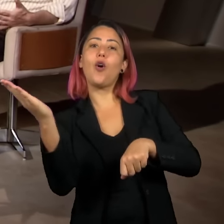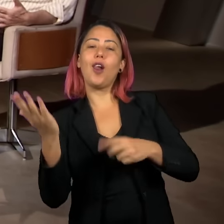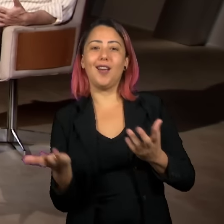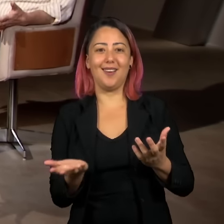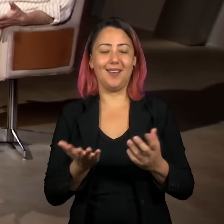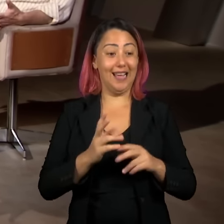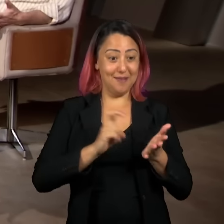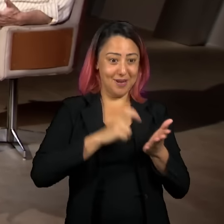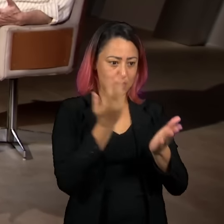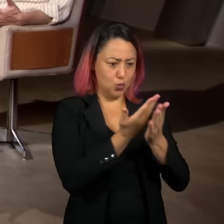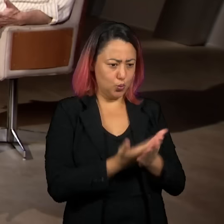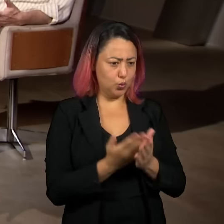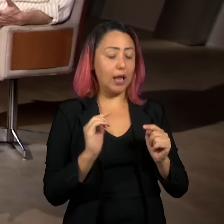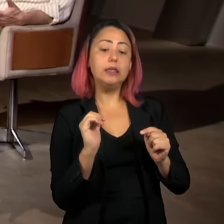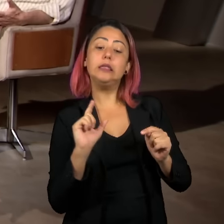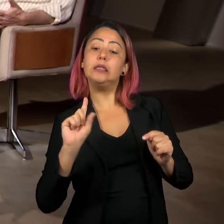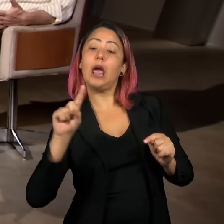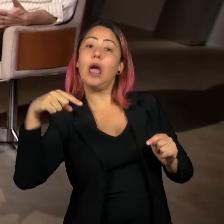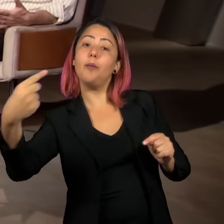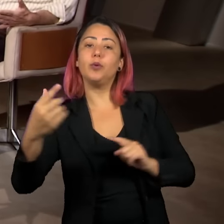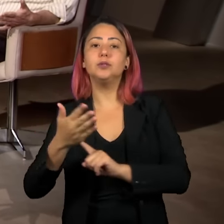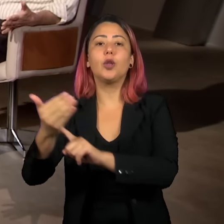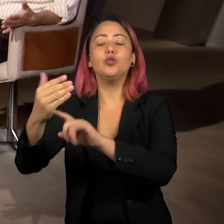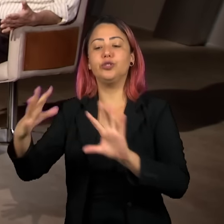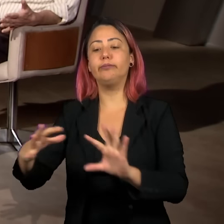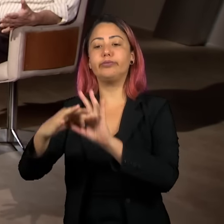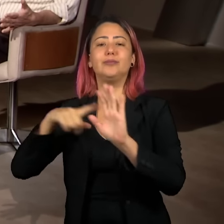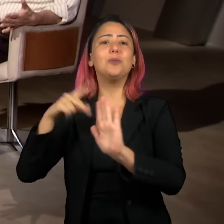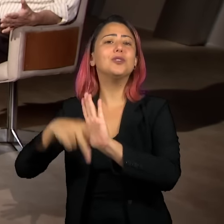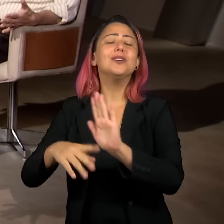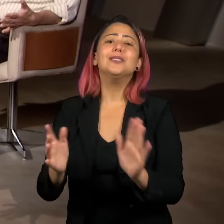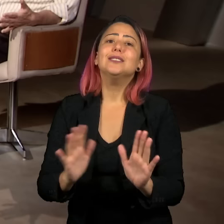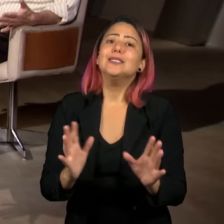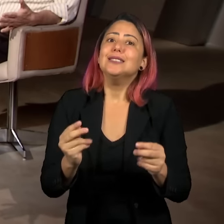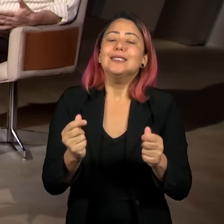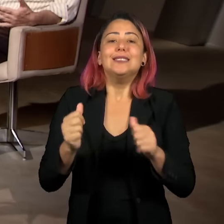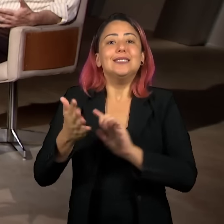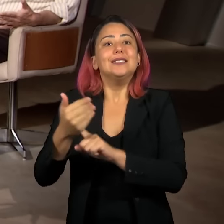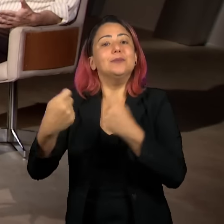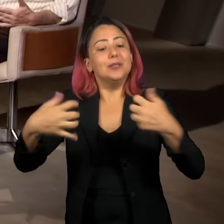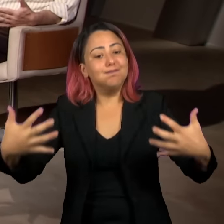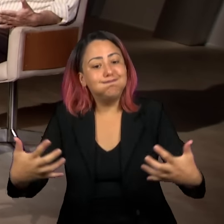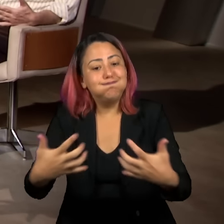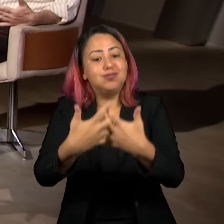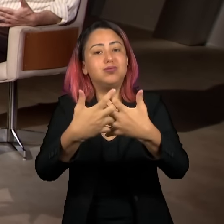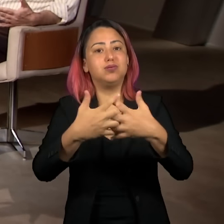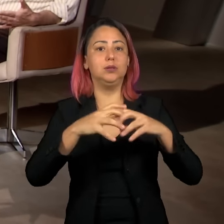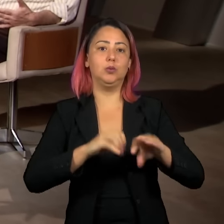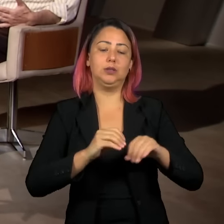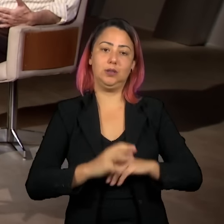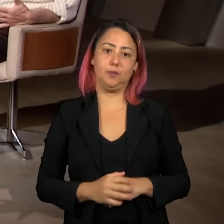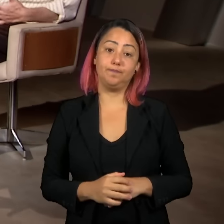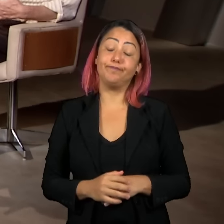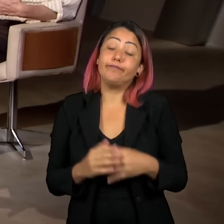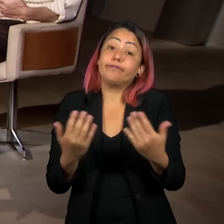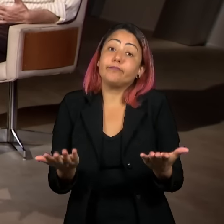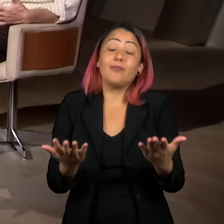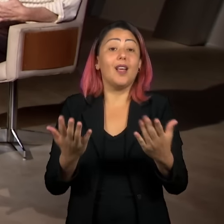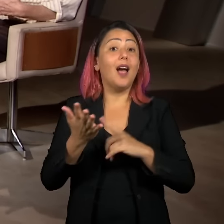está integrada as atividades curriculares como a gente gostaria do mesmo modo que a gente vê que a tecnologia tá